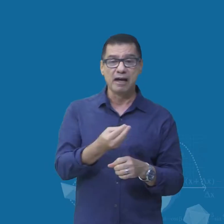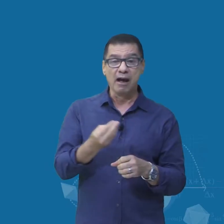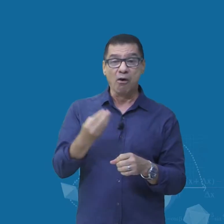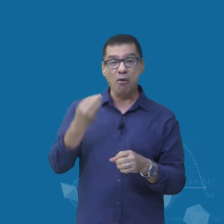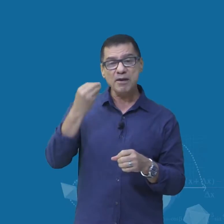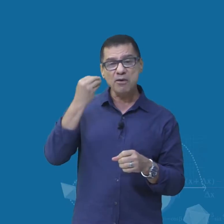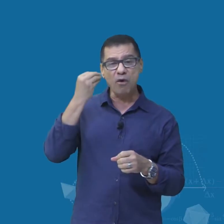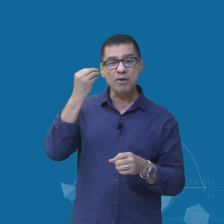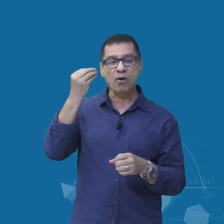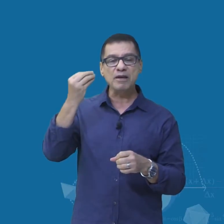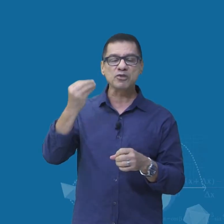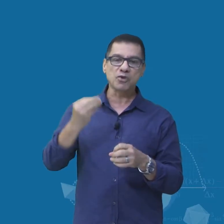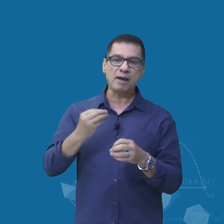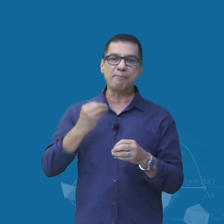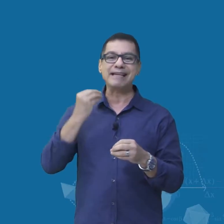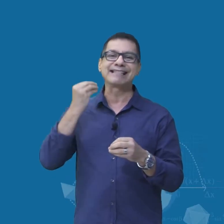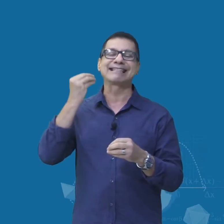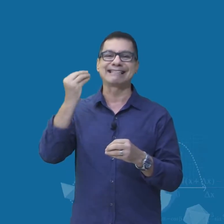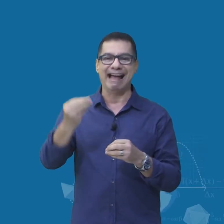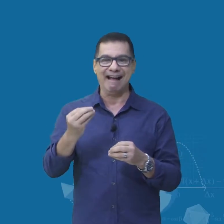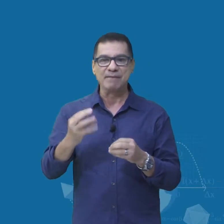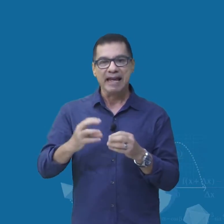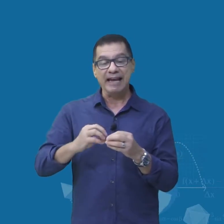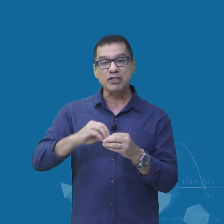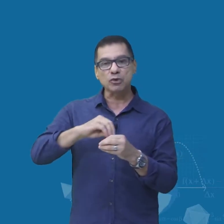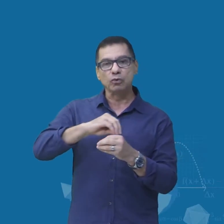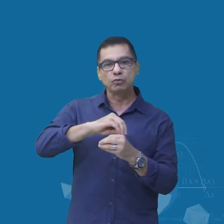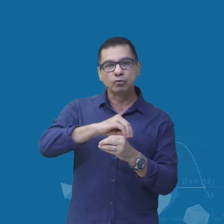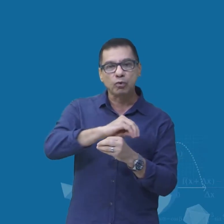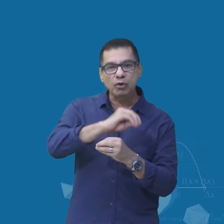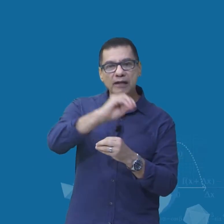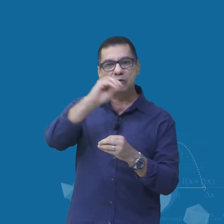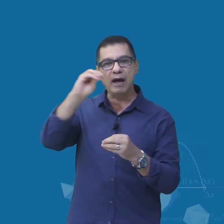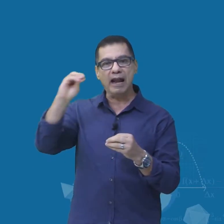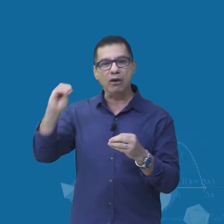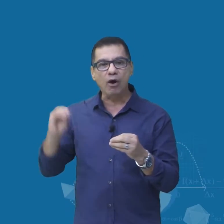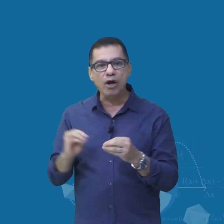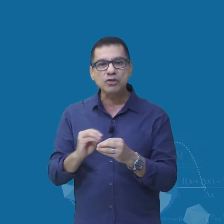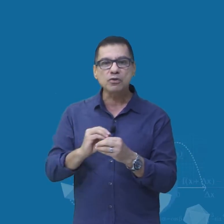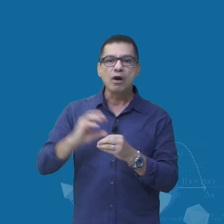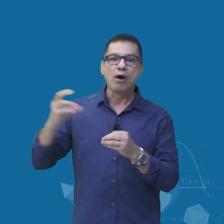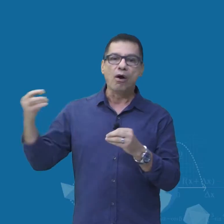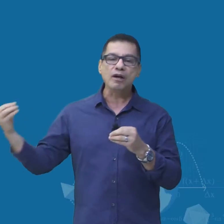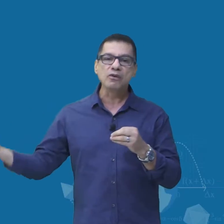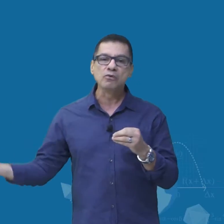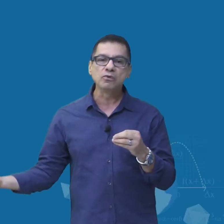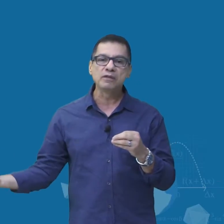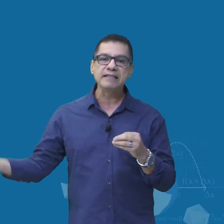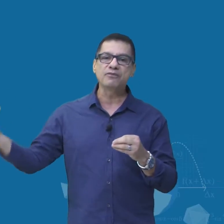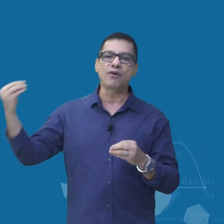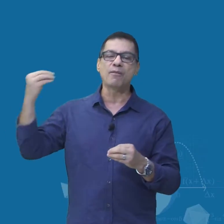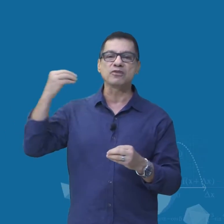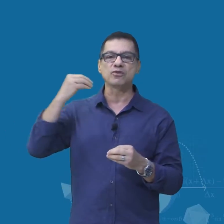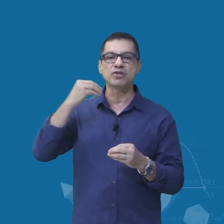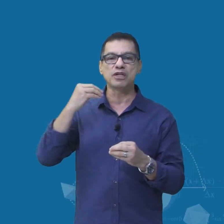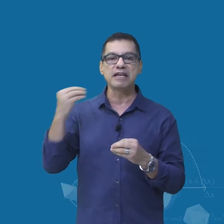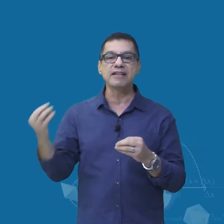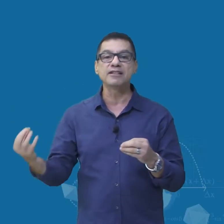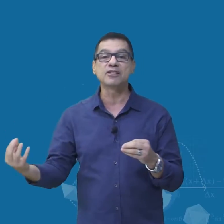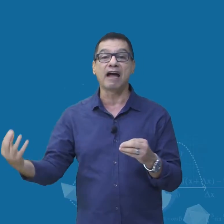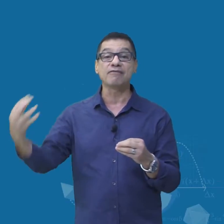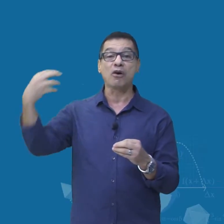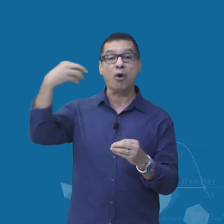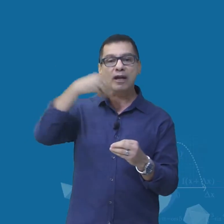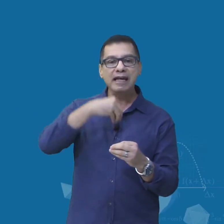egípcio. Como que o homem começou a pensar na estrutura do relógio oriundo das informações que